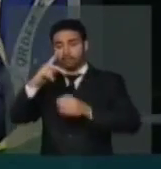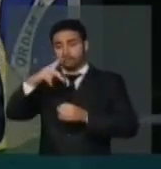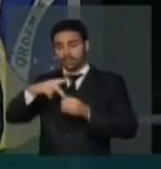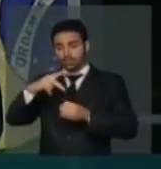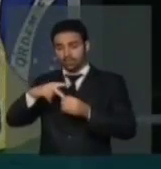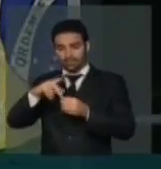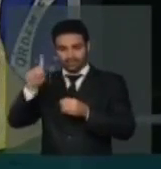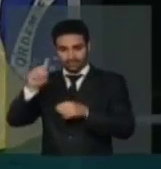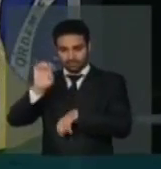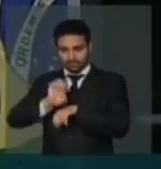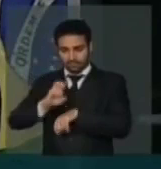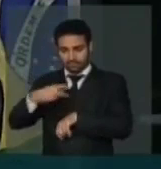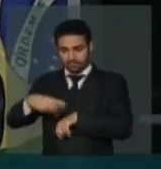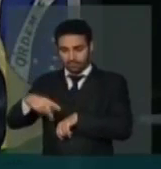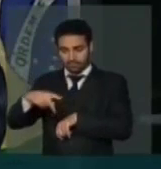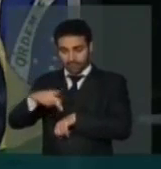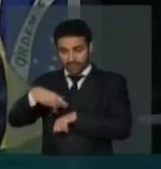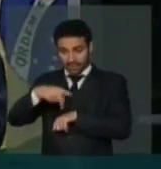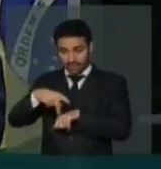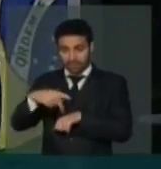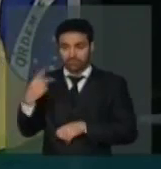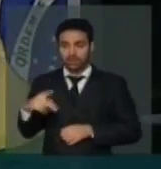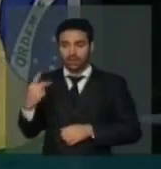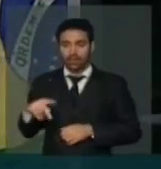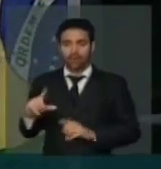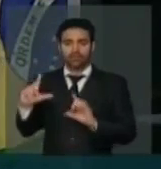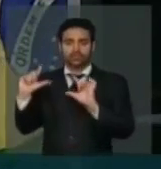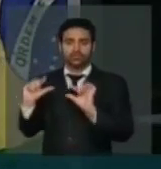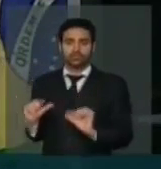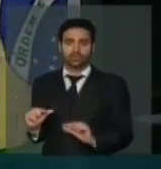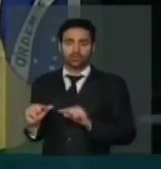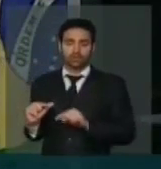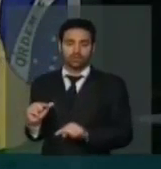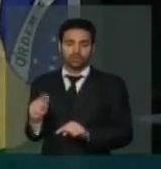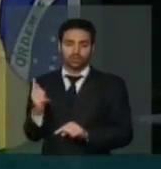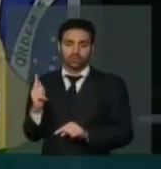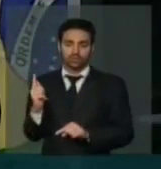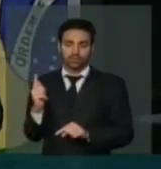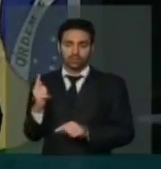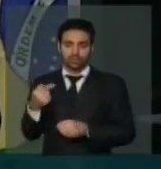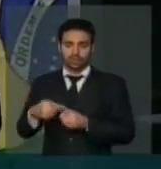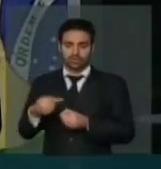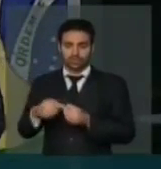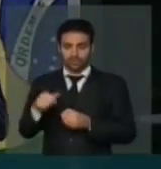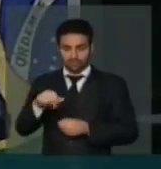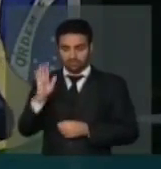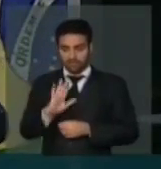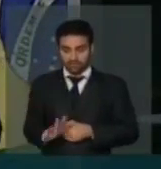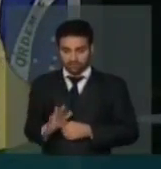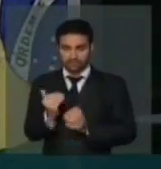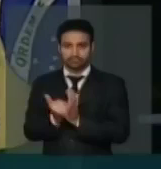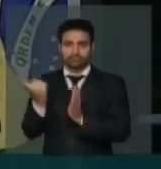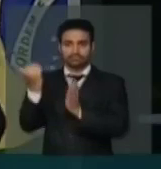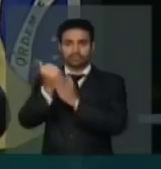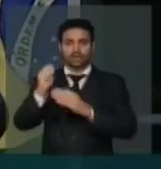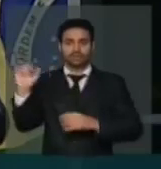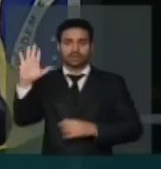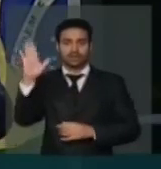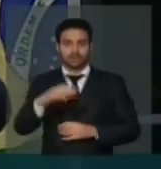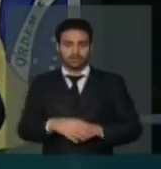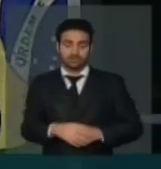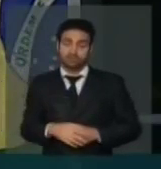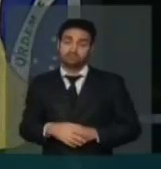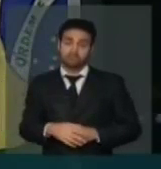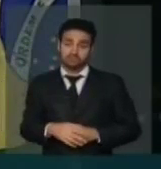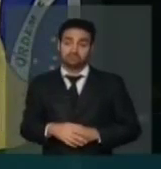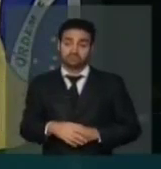no Paraguai baixa o preço da gasolina, no Brasil eleva esse preço. Talvez seja a